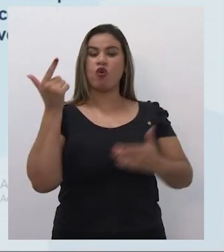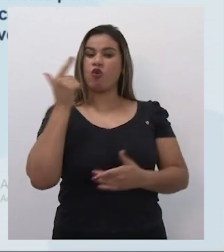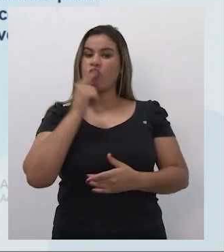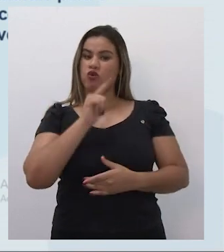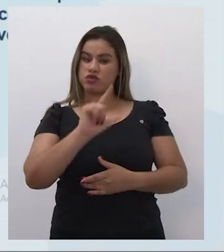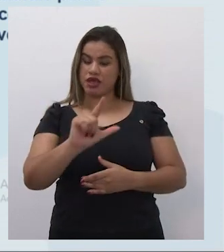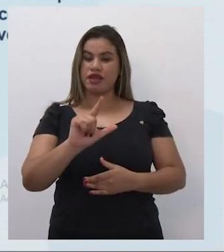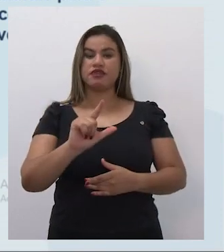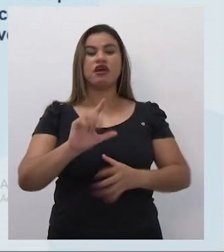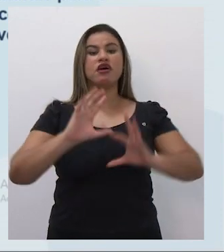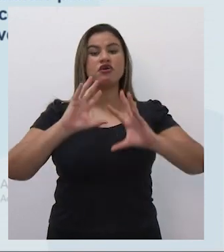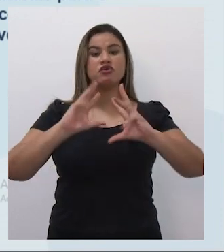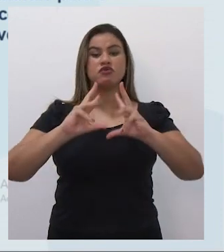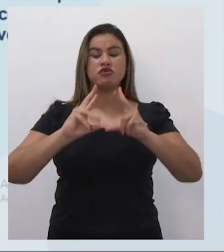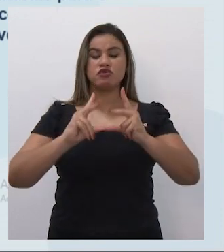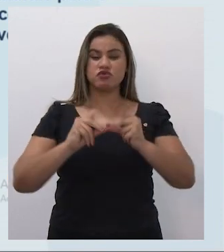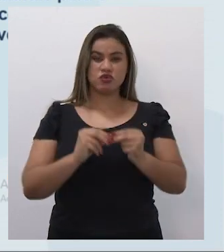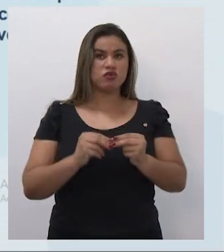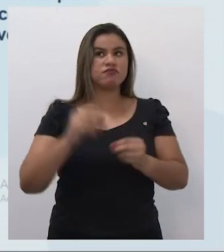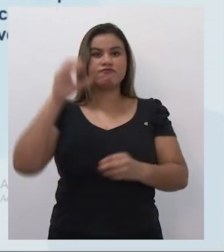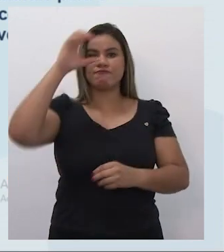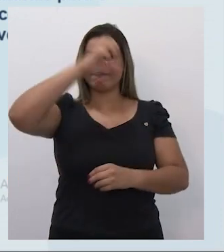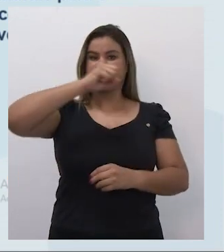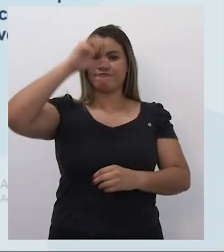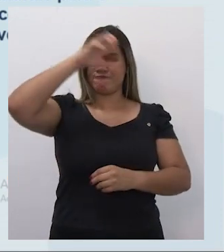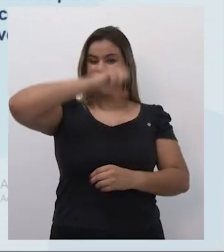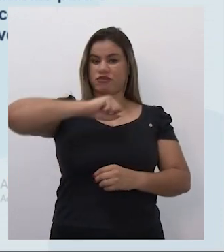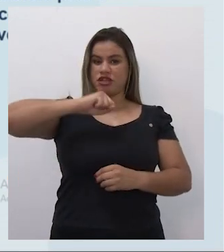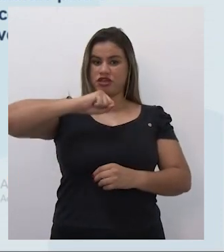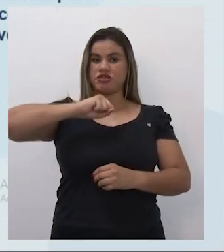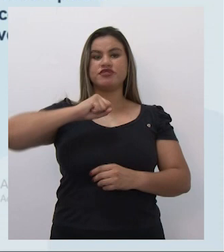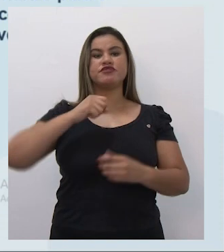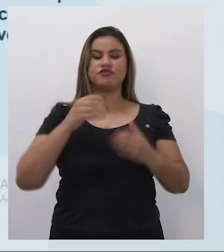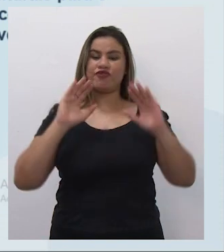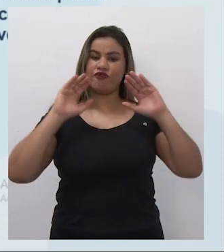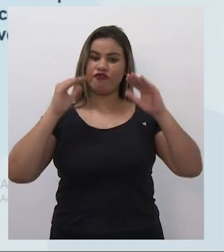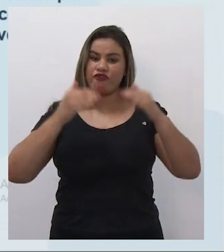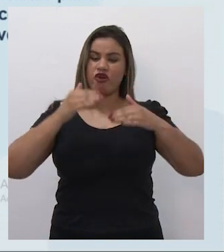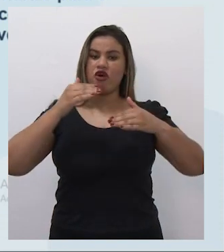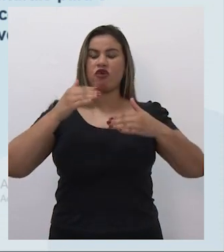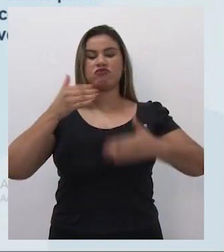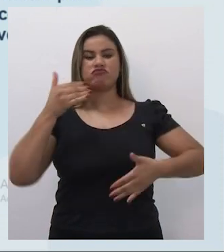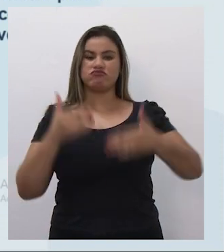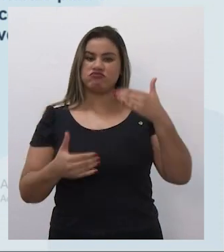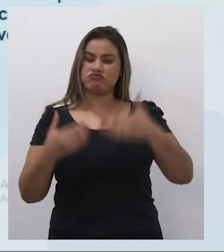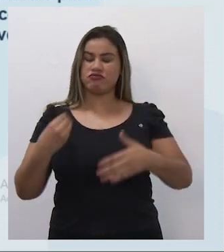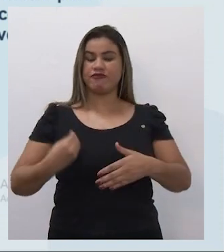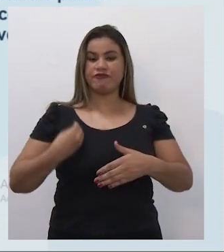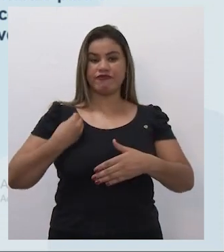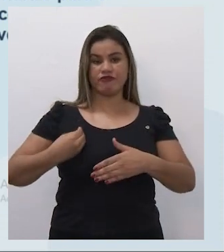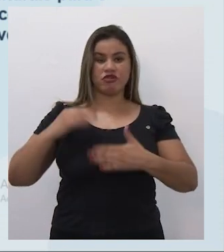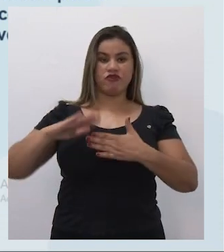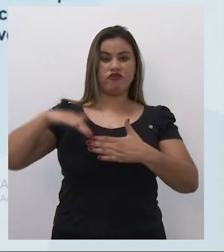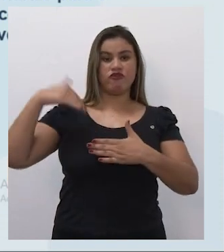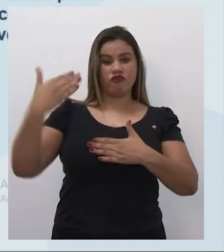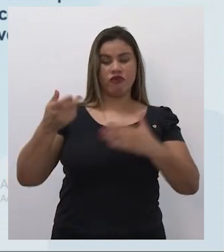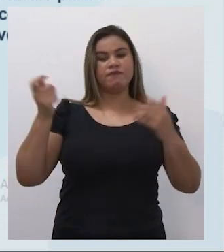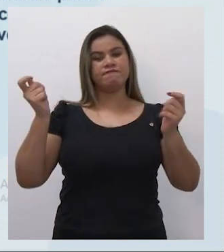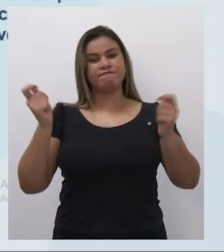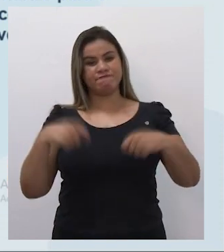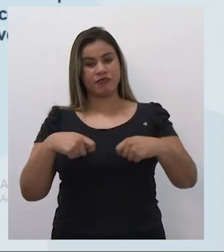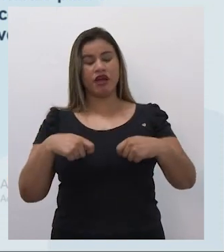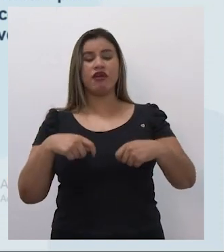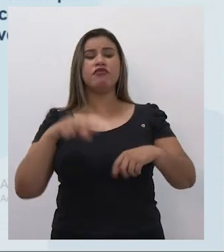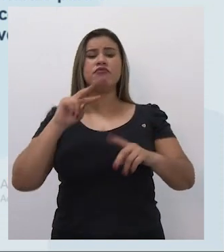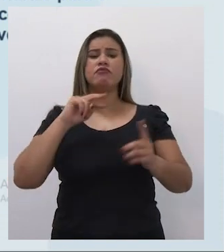transpor toda essa aprendizagem que está voltada para essas práticas corporais na vida fora da escola. Isso principalmente